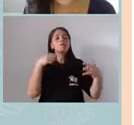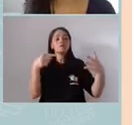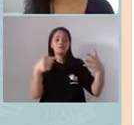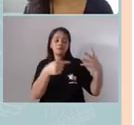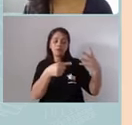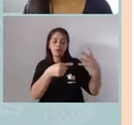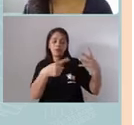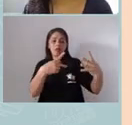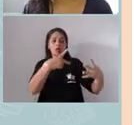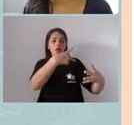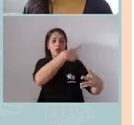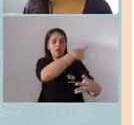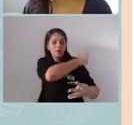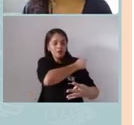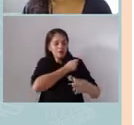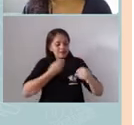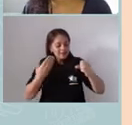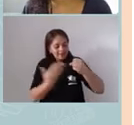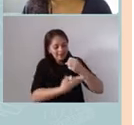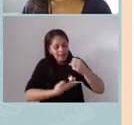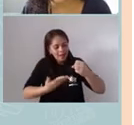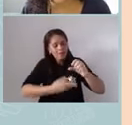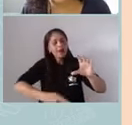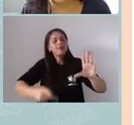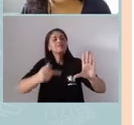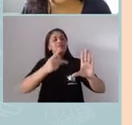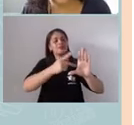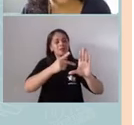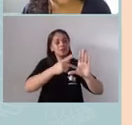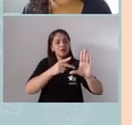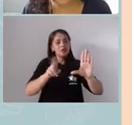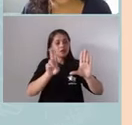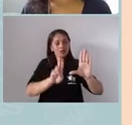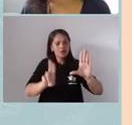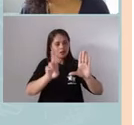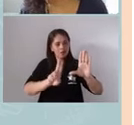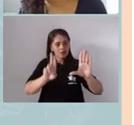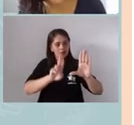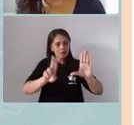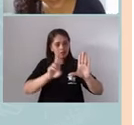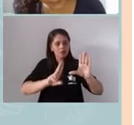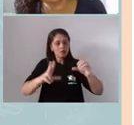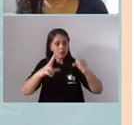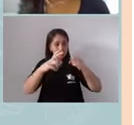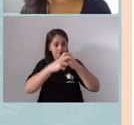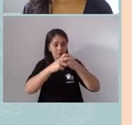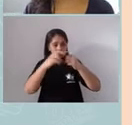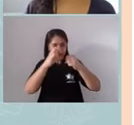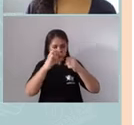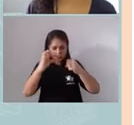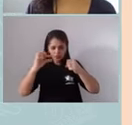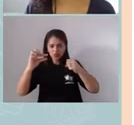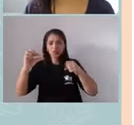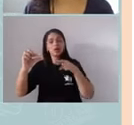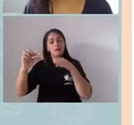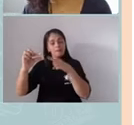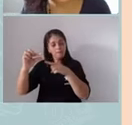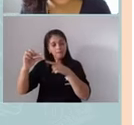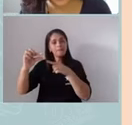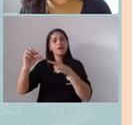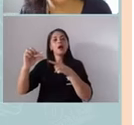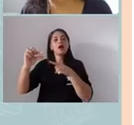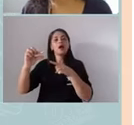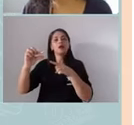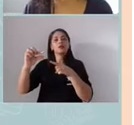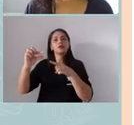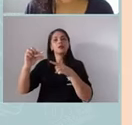vacina à base de proteínas, que são aquelas vacinas que vão utilizar uma proteína do vírus ou uma parte dela, ou ainda proteínas que